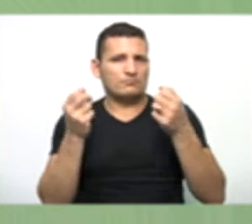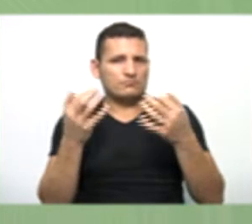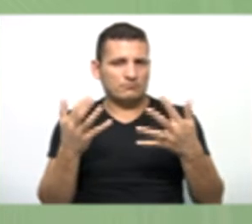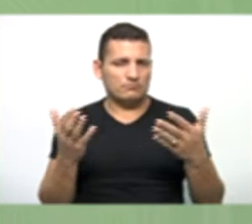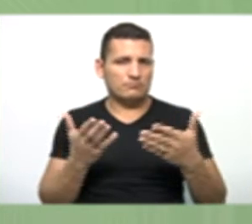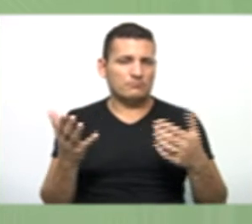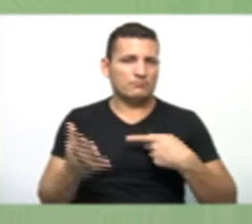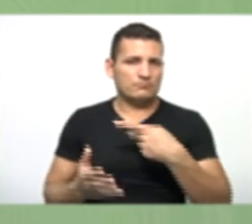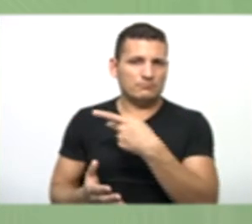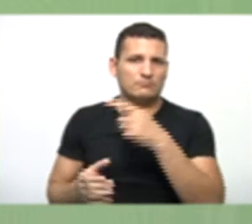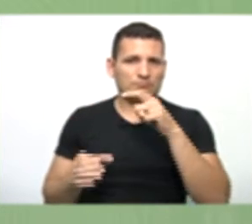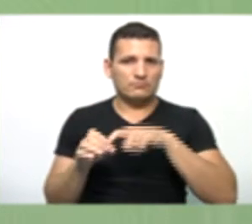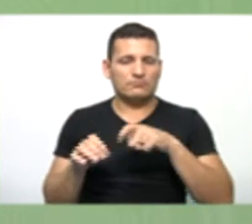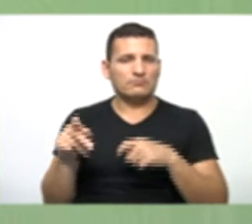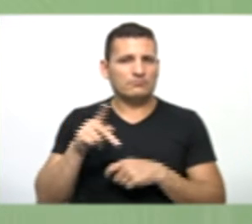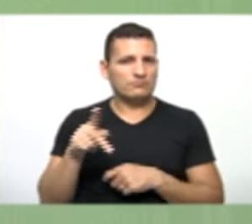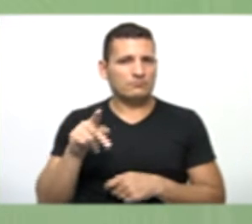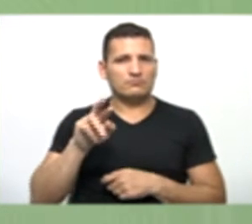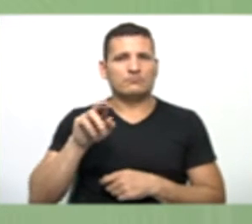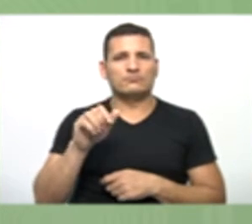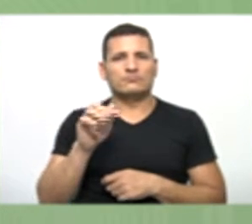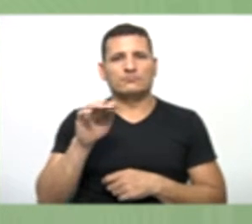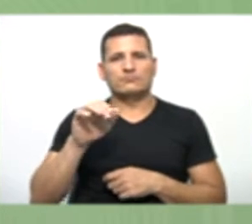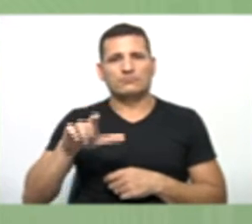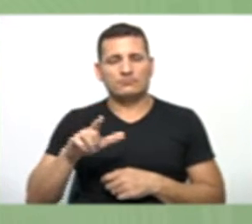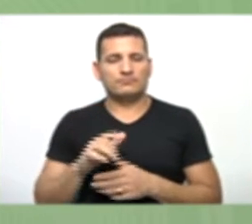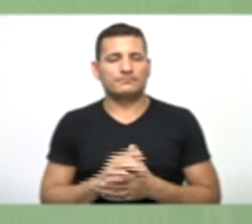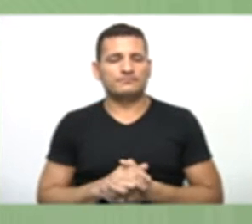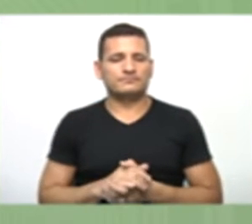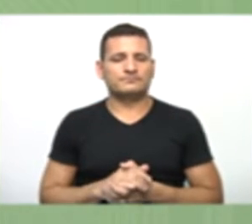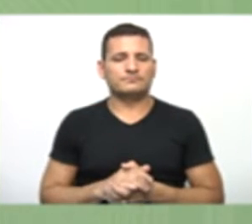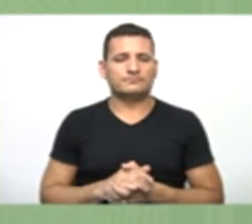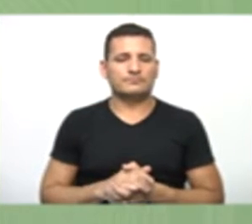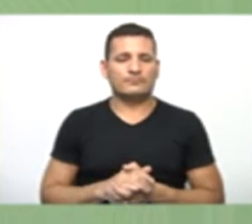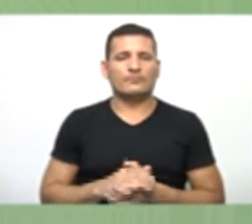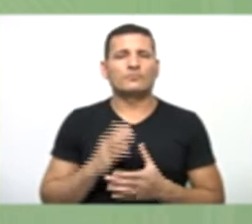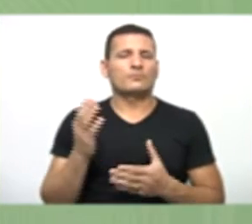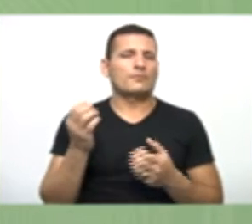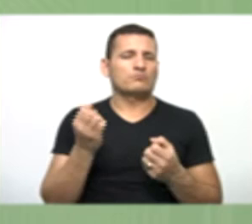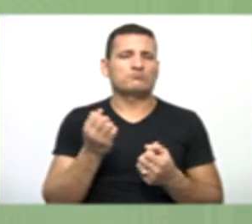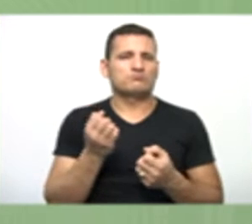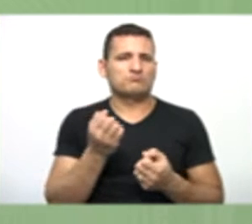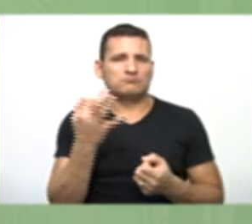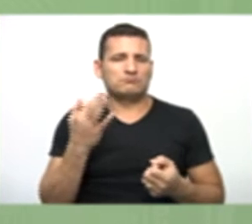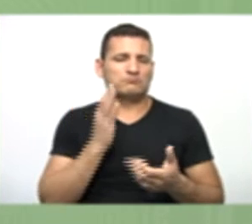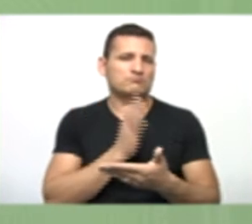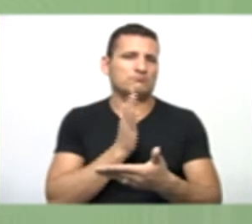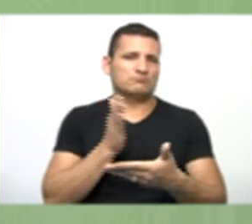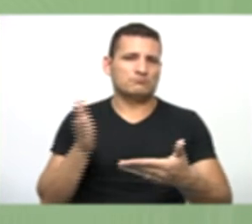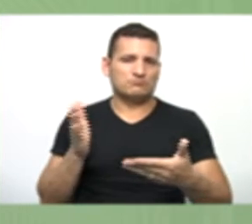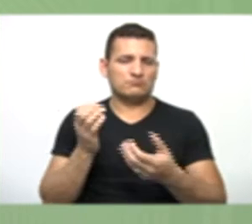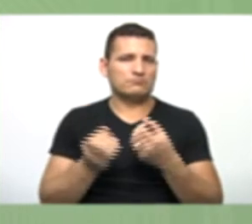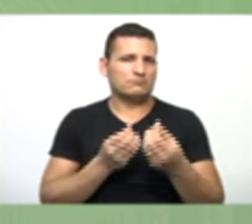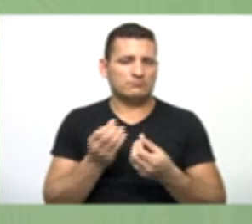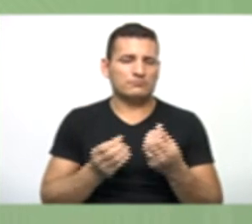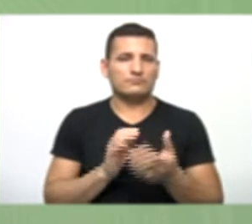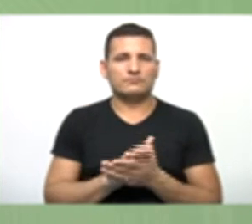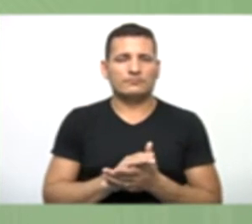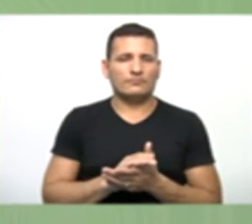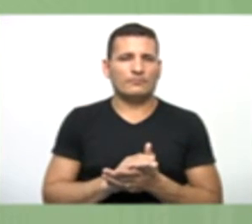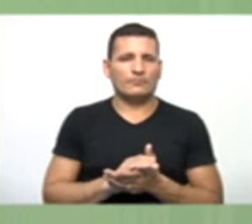Rafael aqui. A primeira classificação que a gente tem é quanto ao número de parcelas. Rafael, uma série de